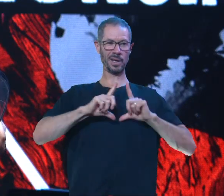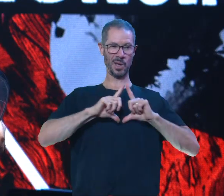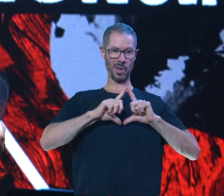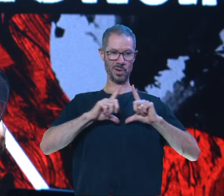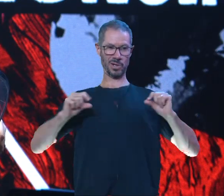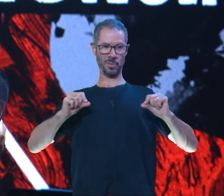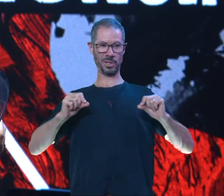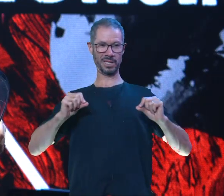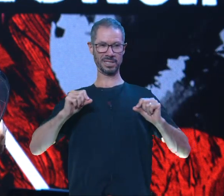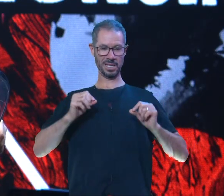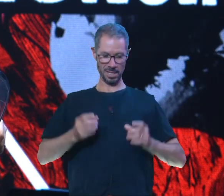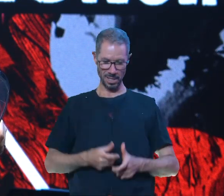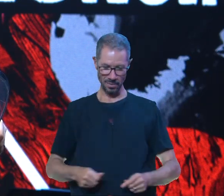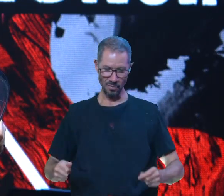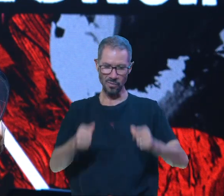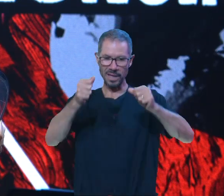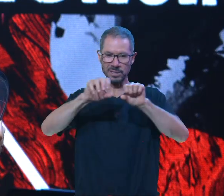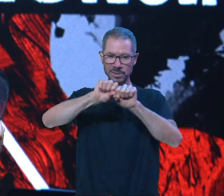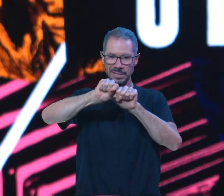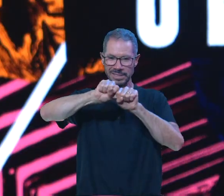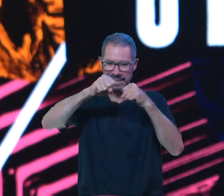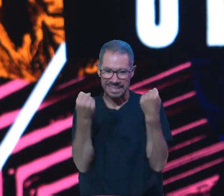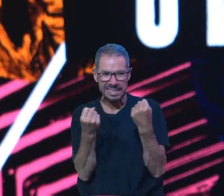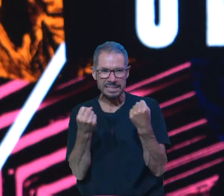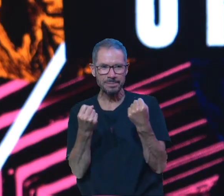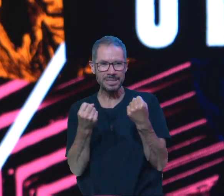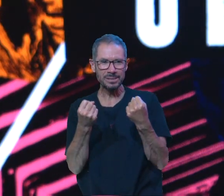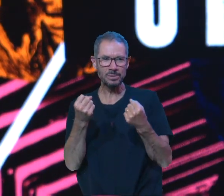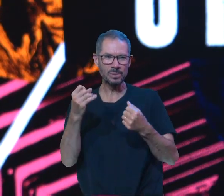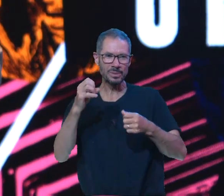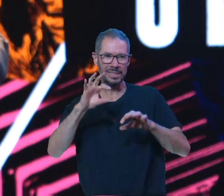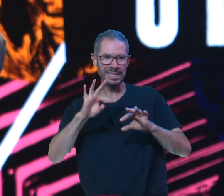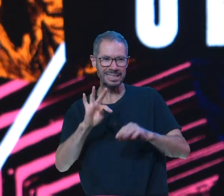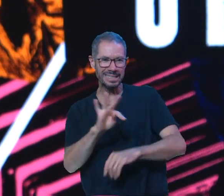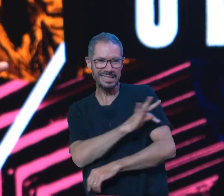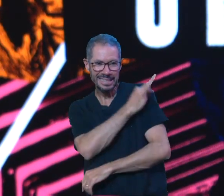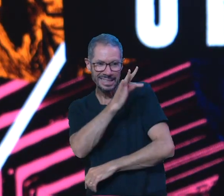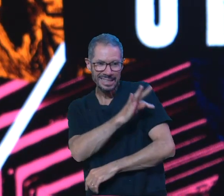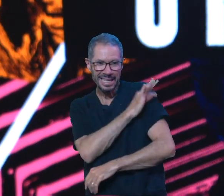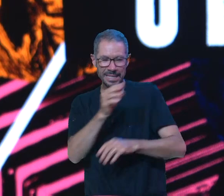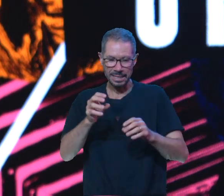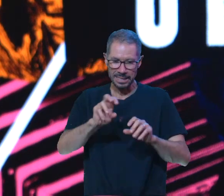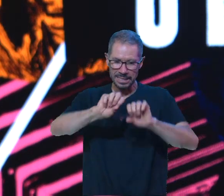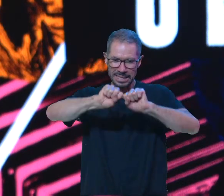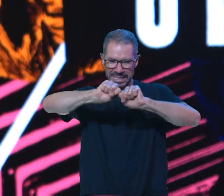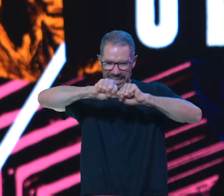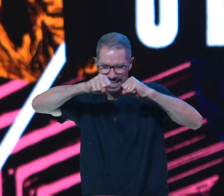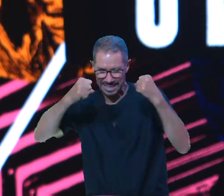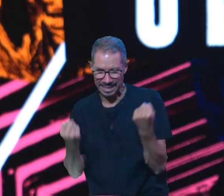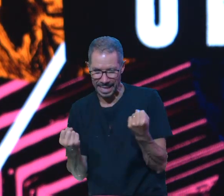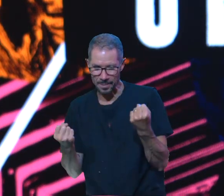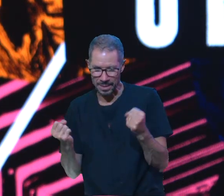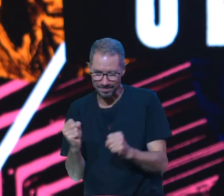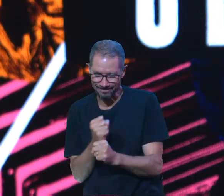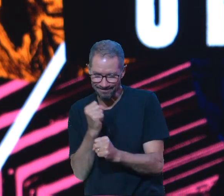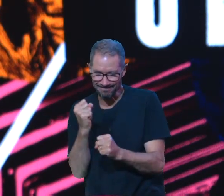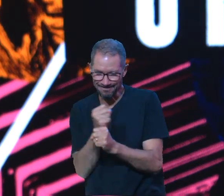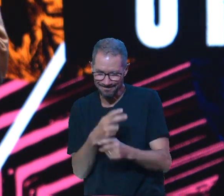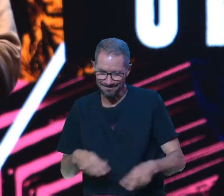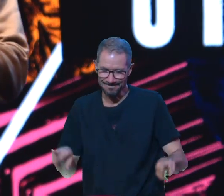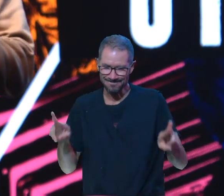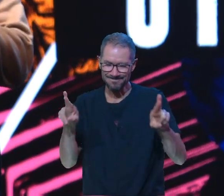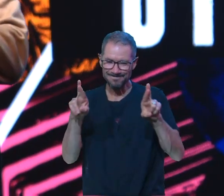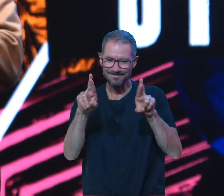vasos quebrados, chamada kintsugi. Um vaso que quebra, ele é reconstruído